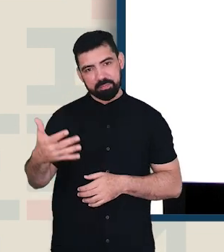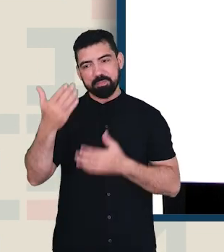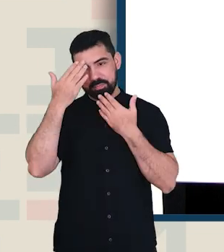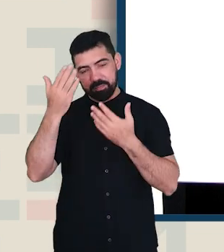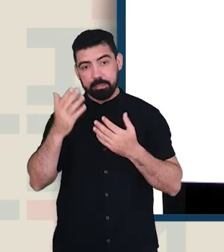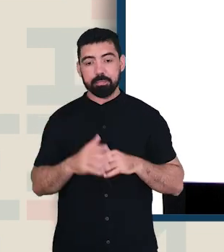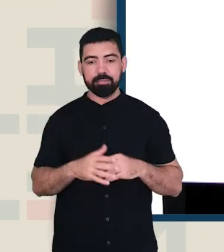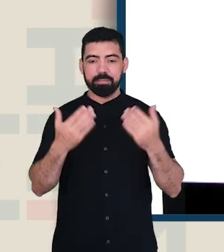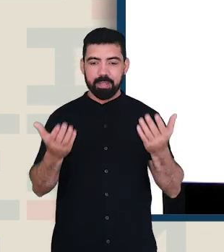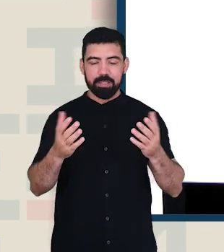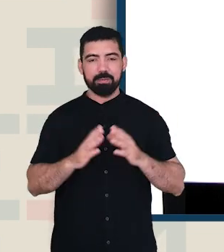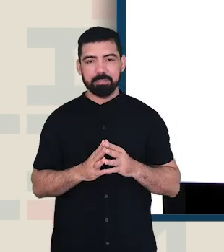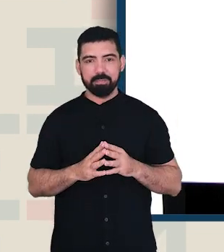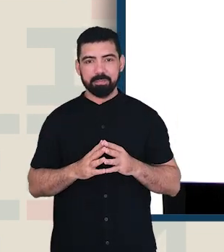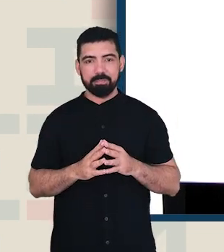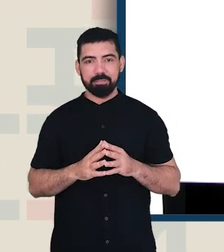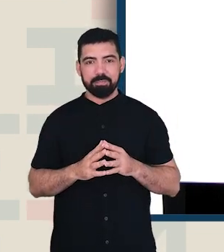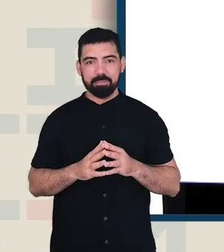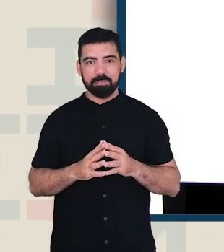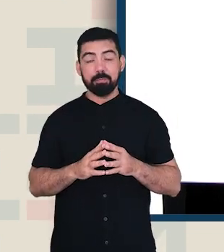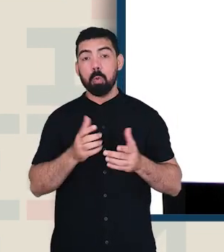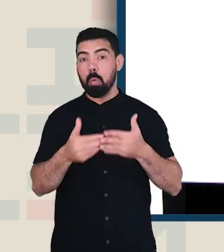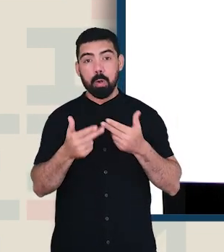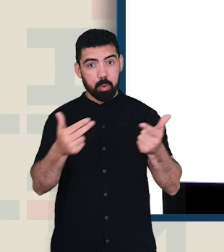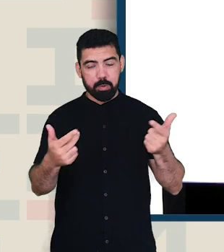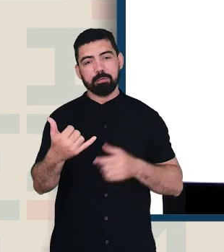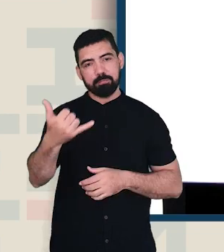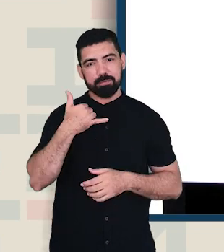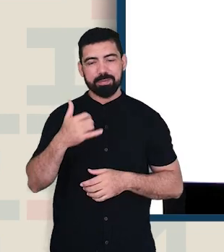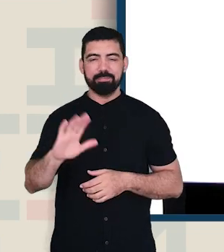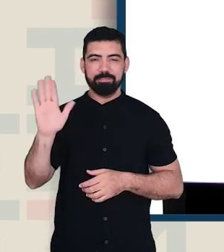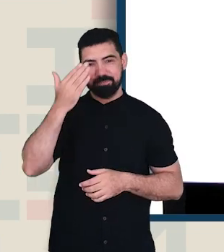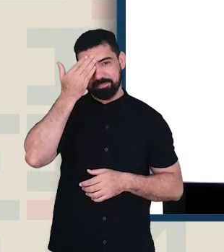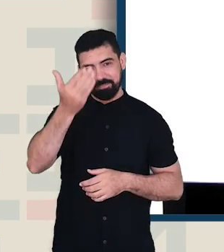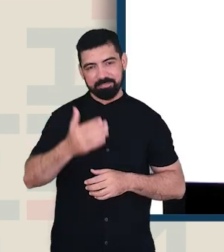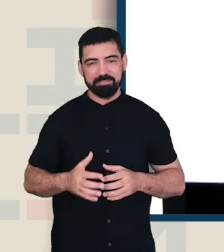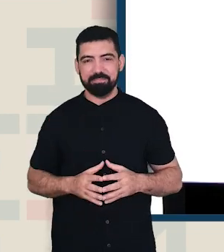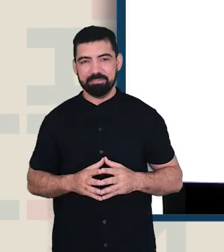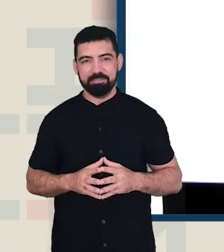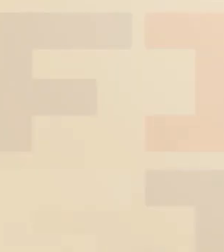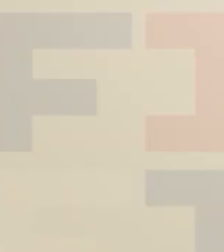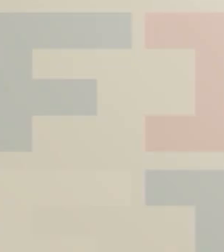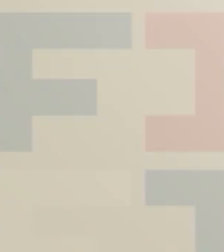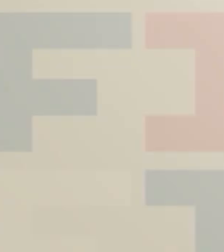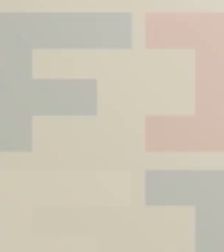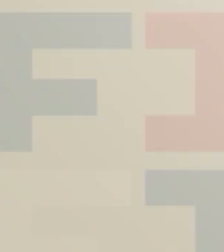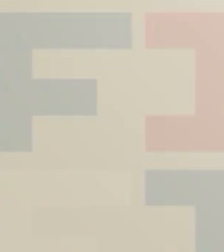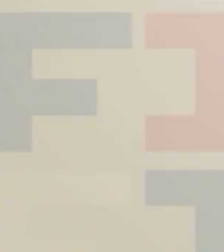E no mais, estamos aí. Qualquer coisa é dar um toque. Obrigado.